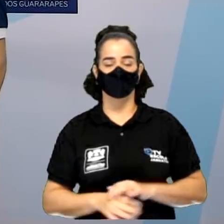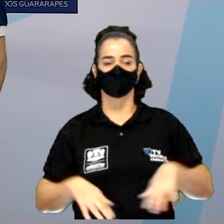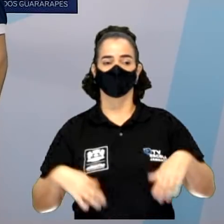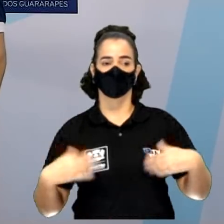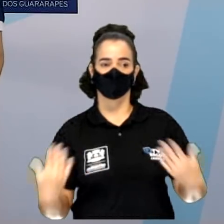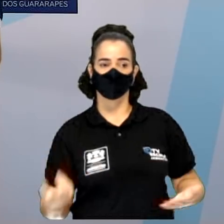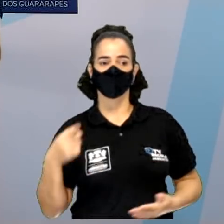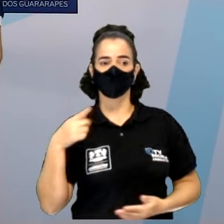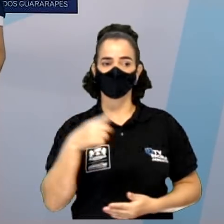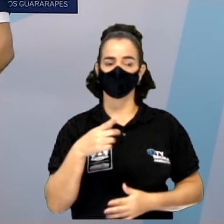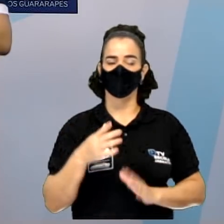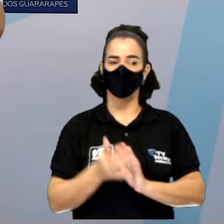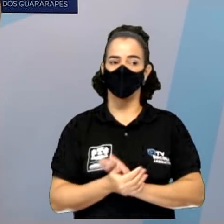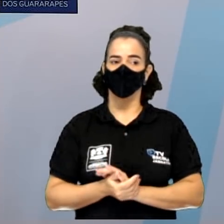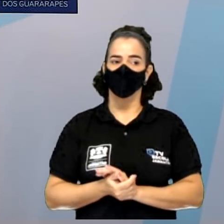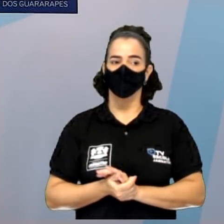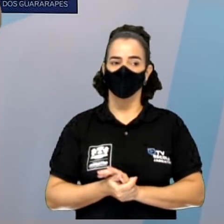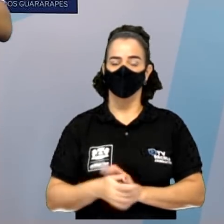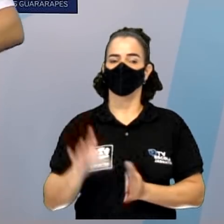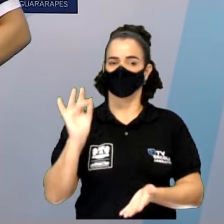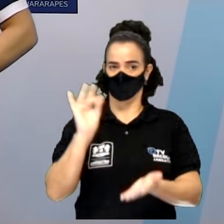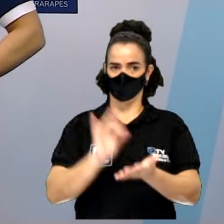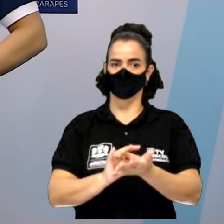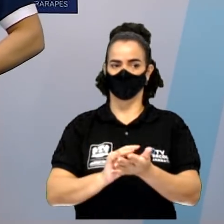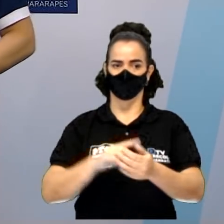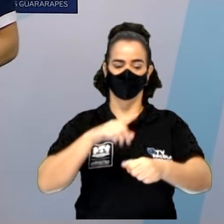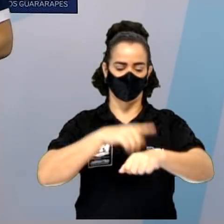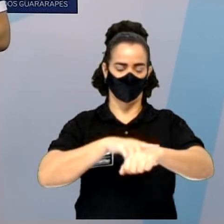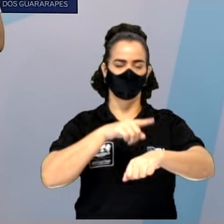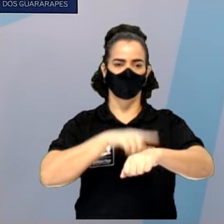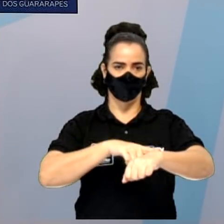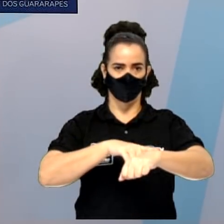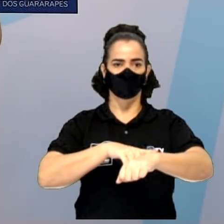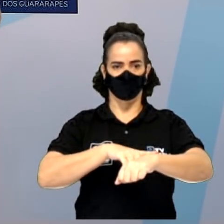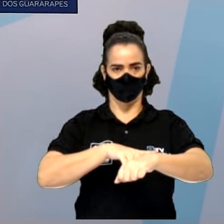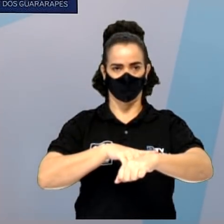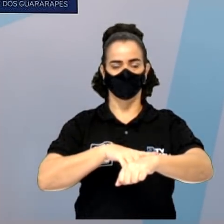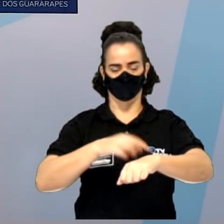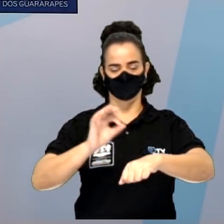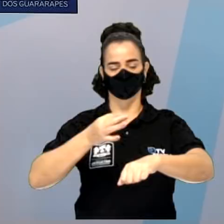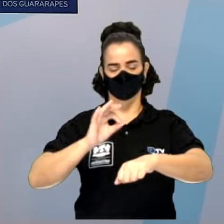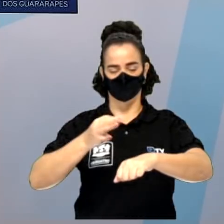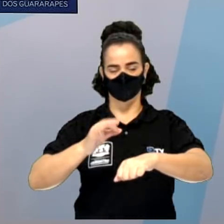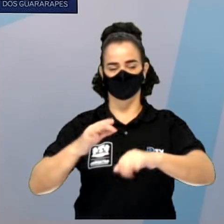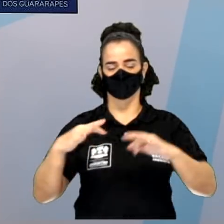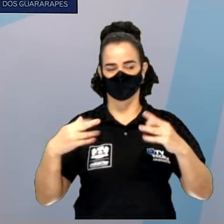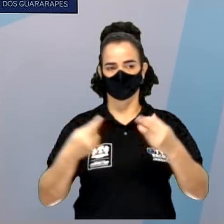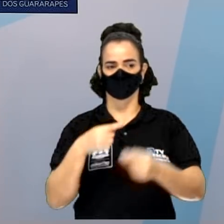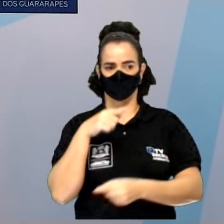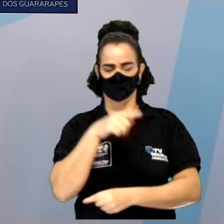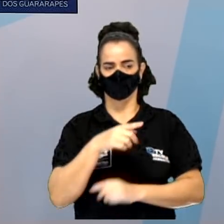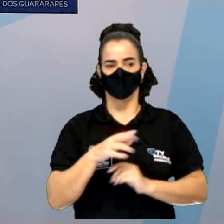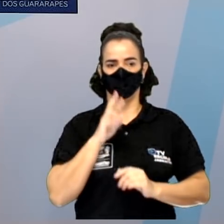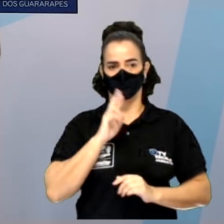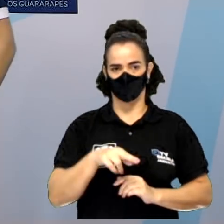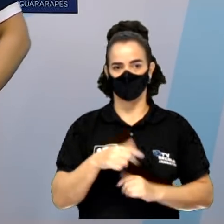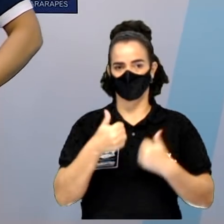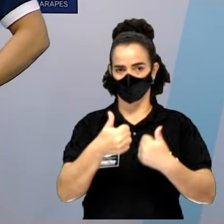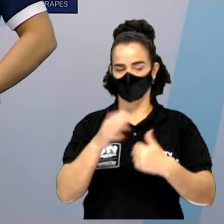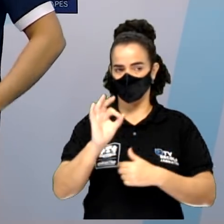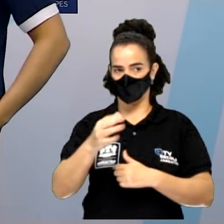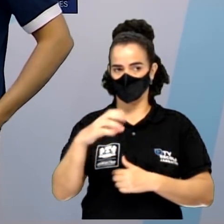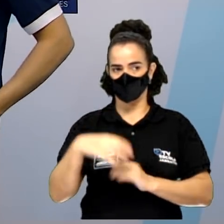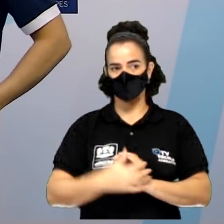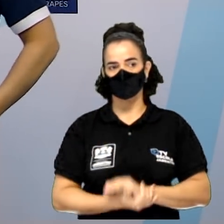relação semântica de temporalidade, exato. Assim que pudesse dar a ideia de tempo, fechando aí o nosso gabarito, ok? Vamos agora para a